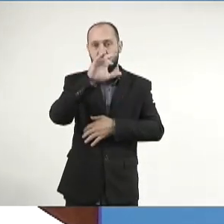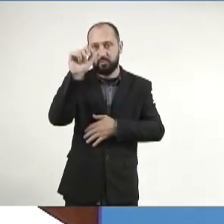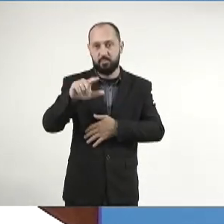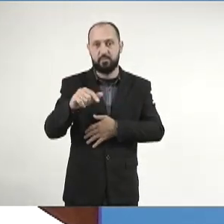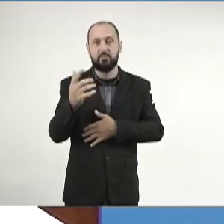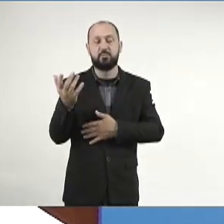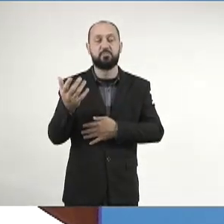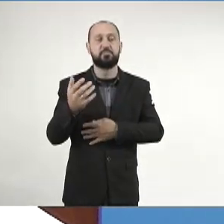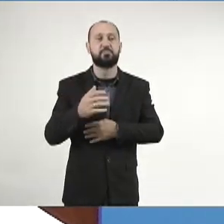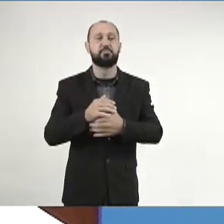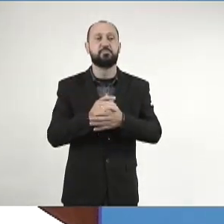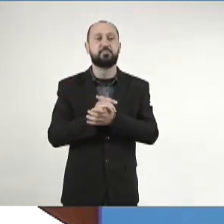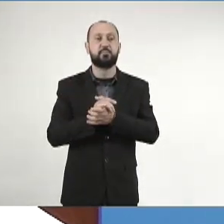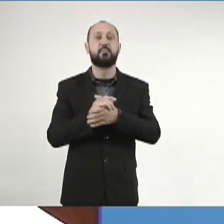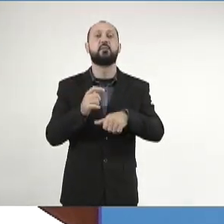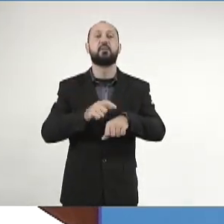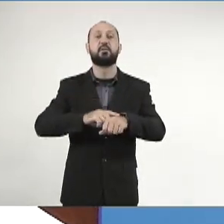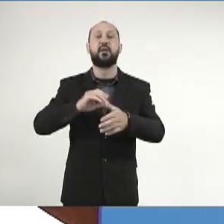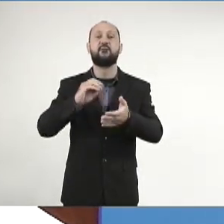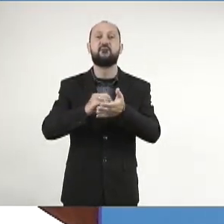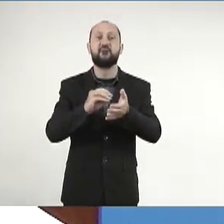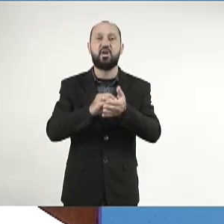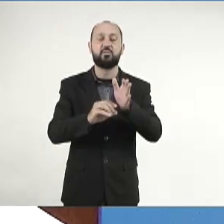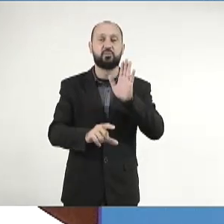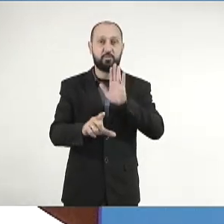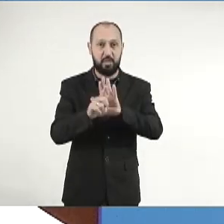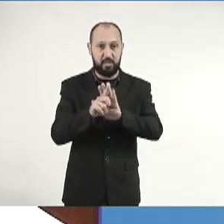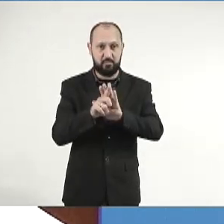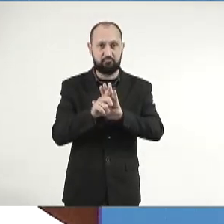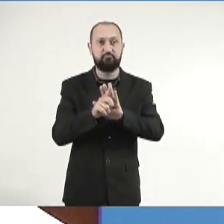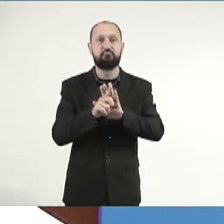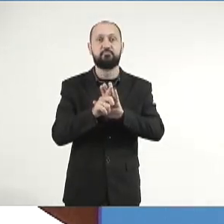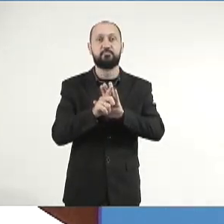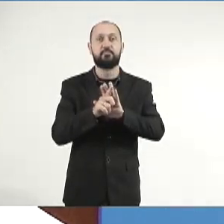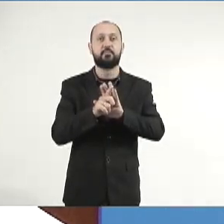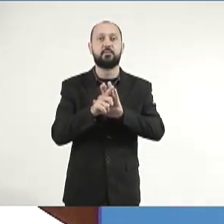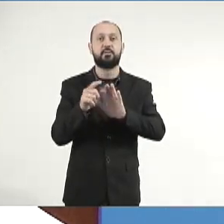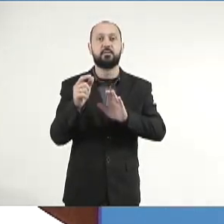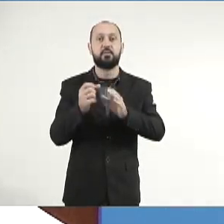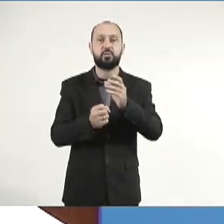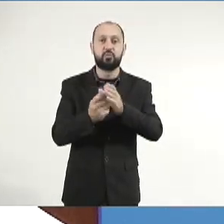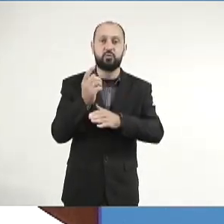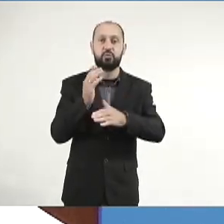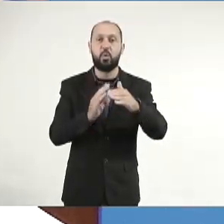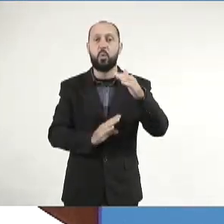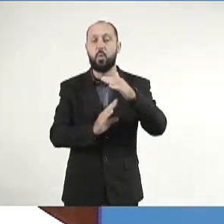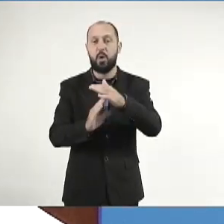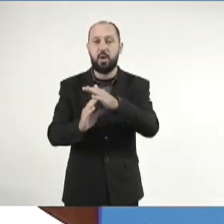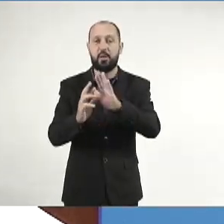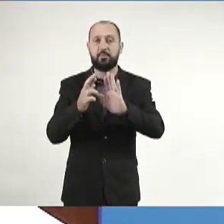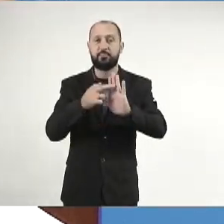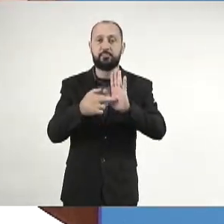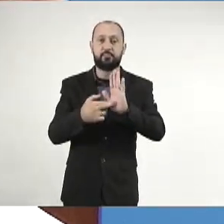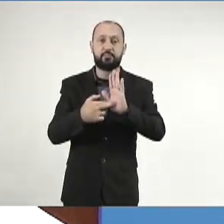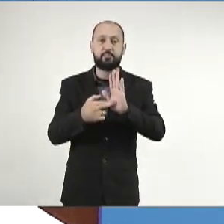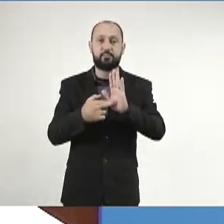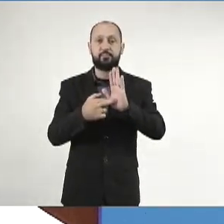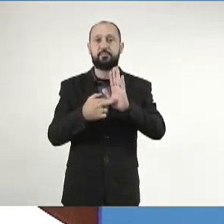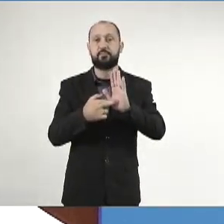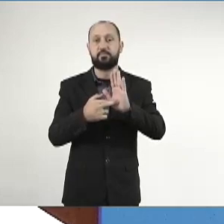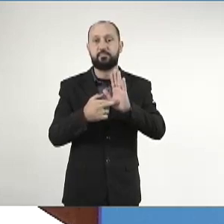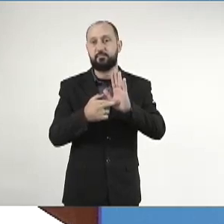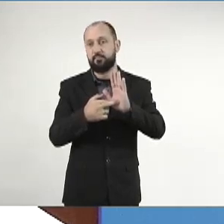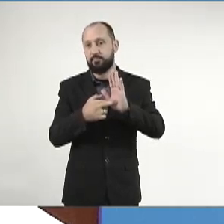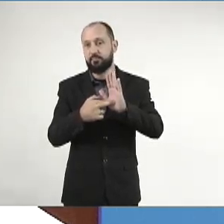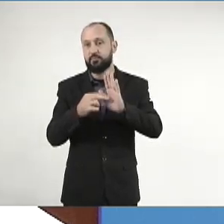do Sul. Então, na ausência de legislação que limite, que estabeleça regras, só